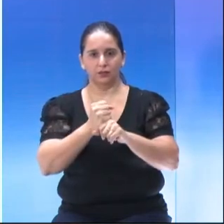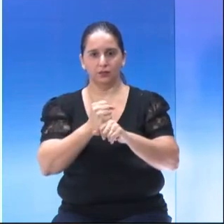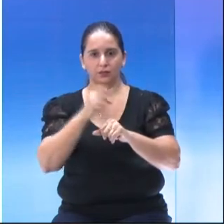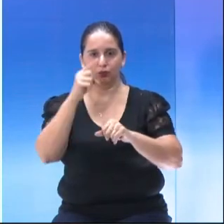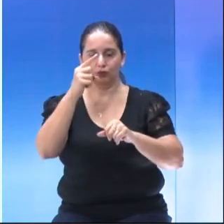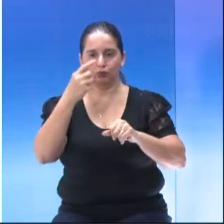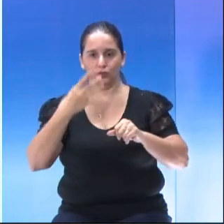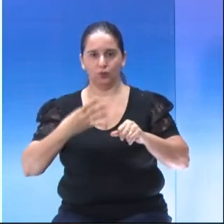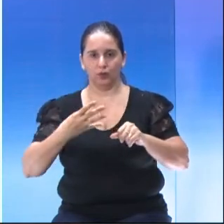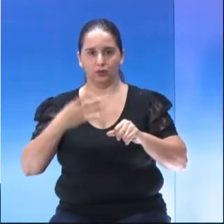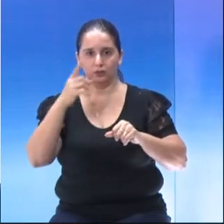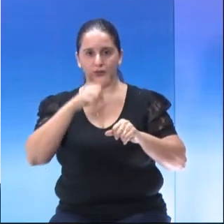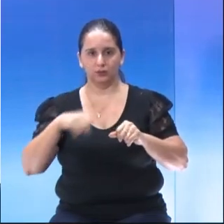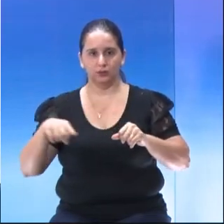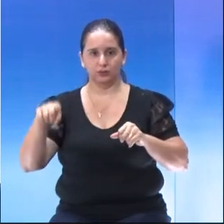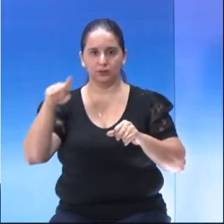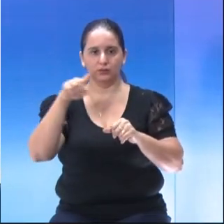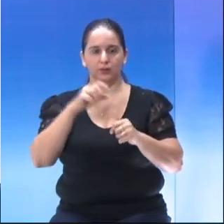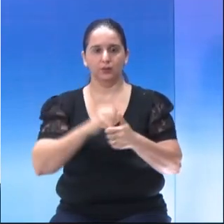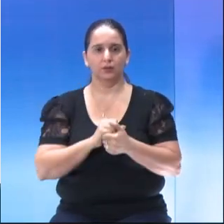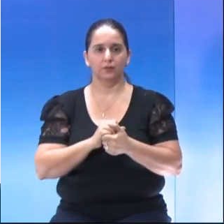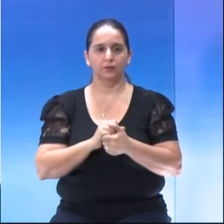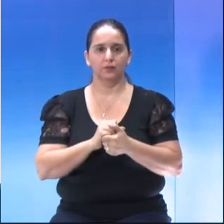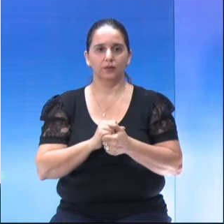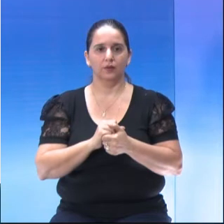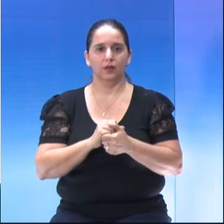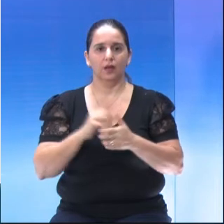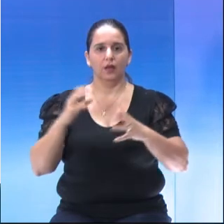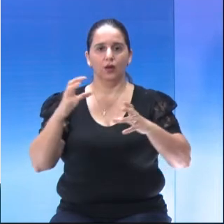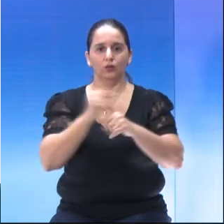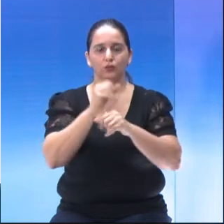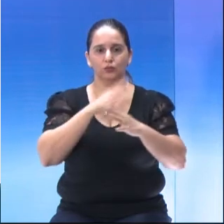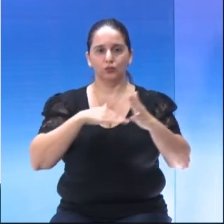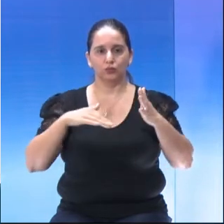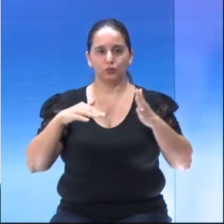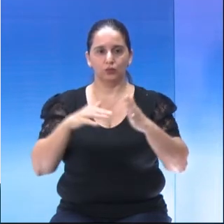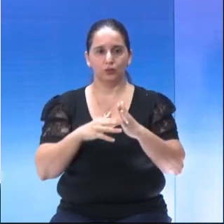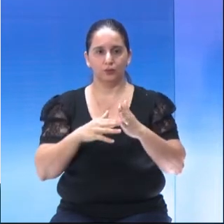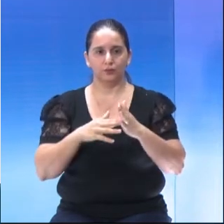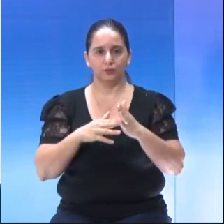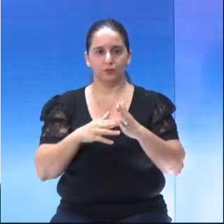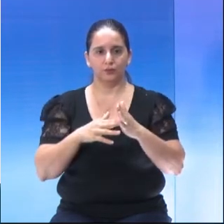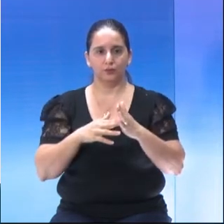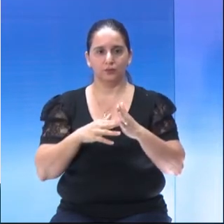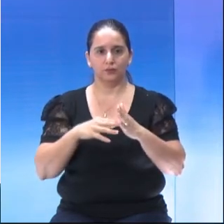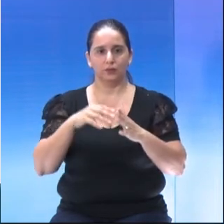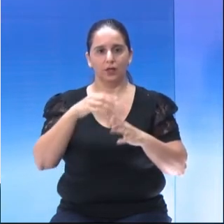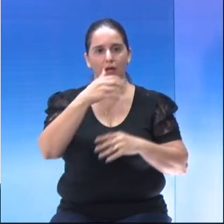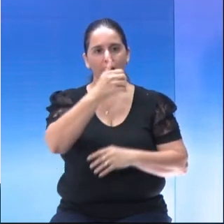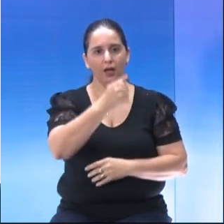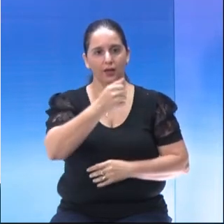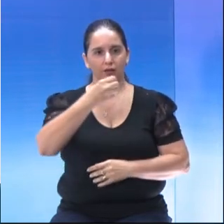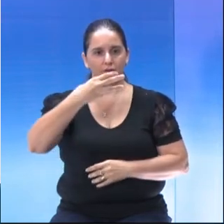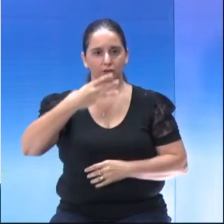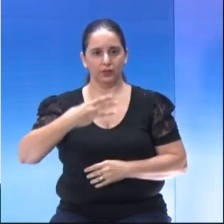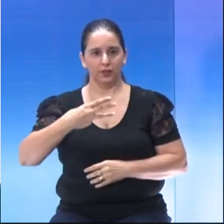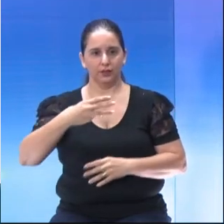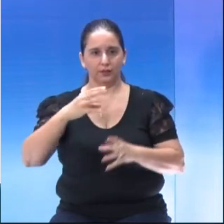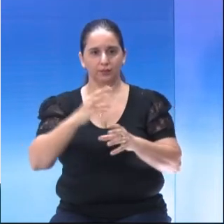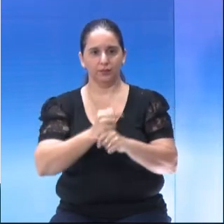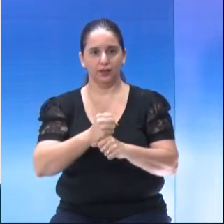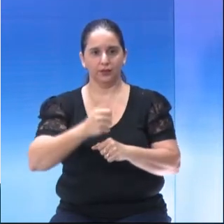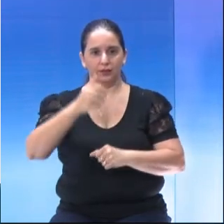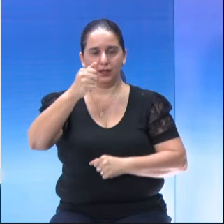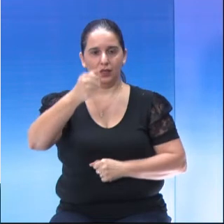a área do 1/4 de circunferência. Cálculo da área total. Área do triângulo 3, mais a área